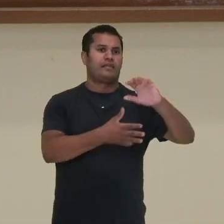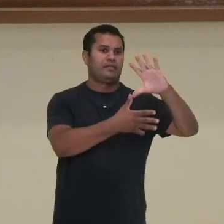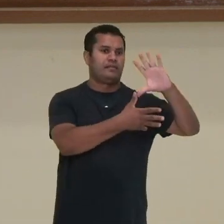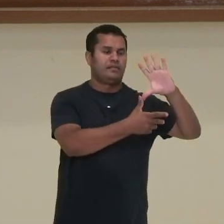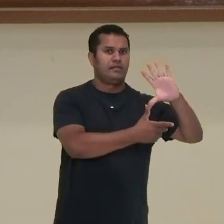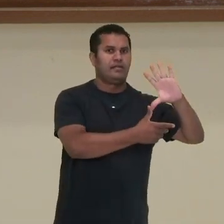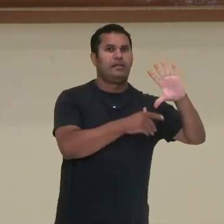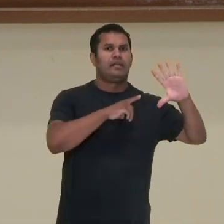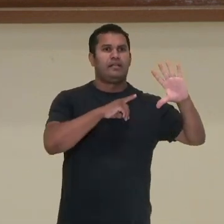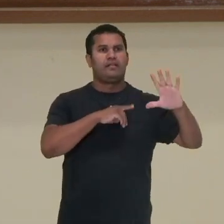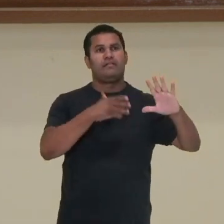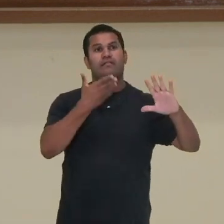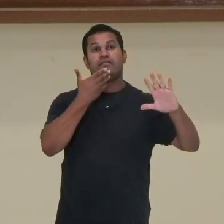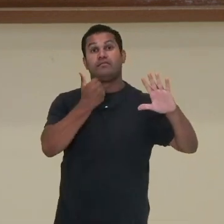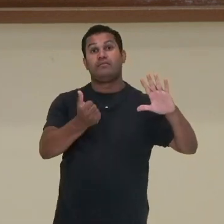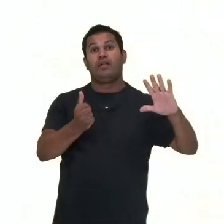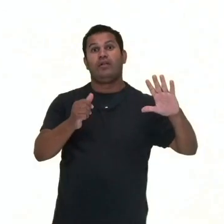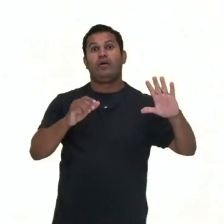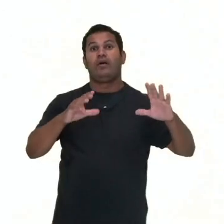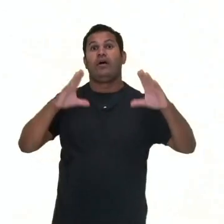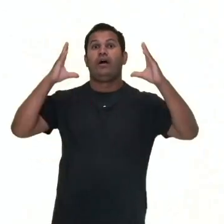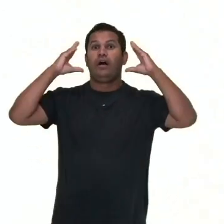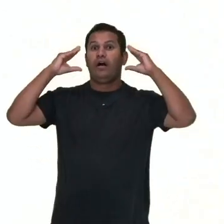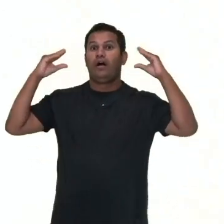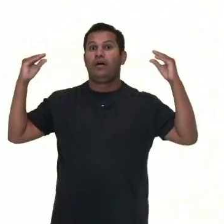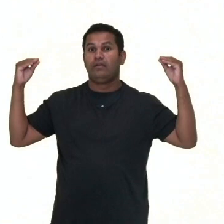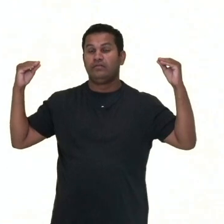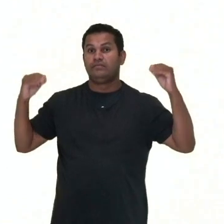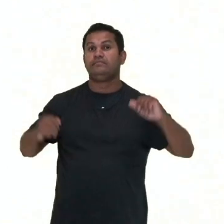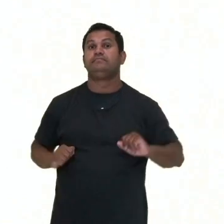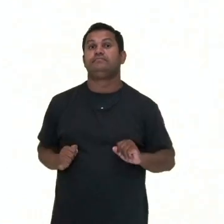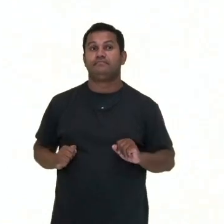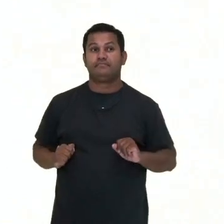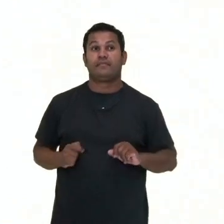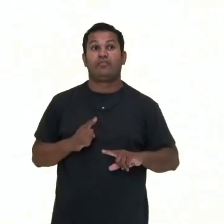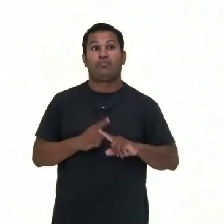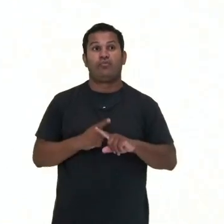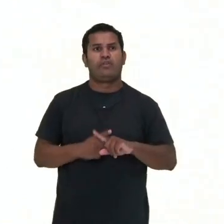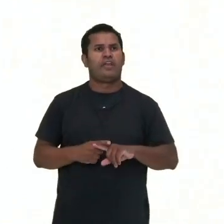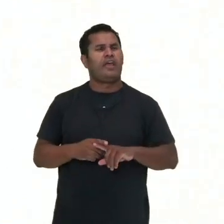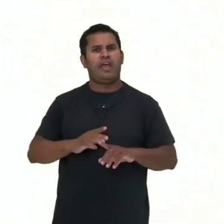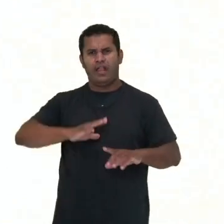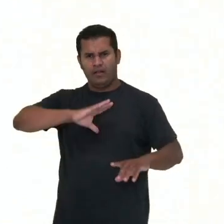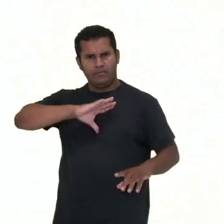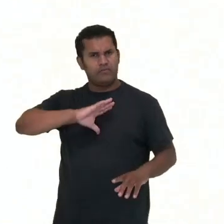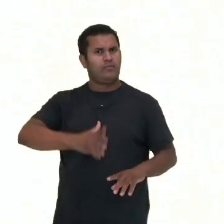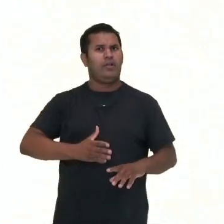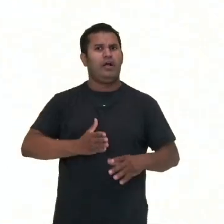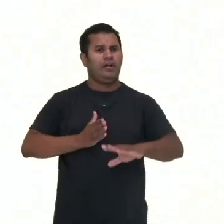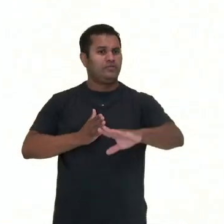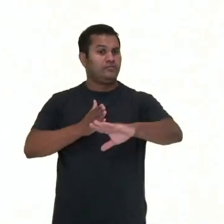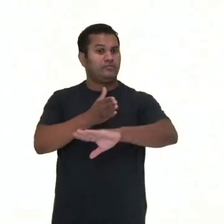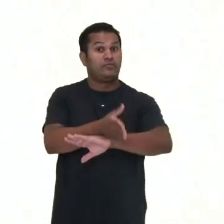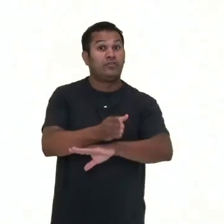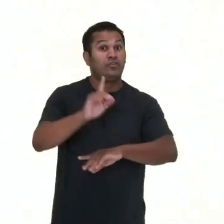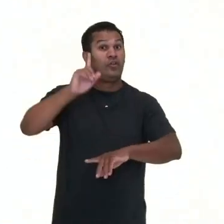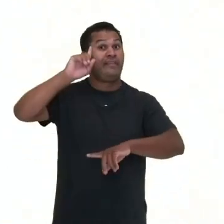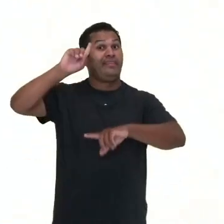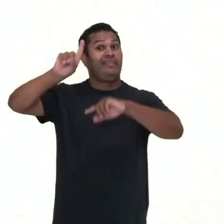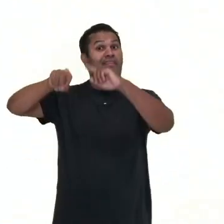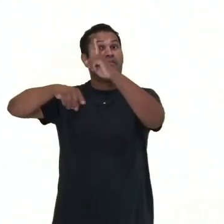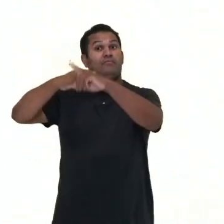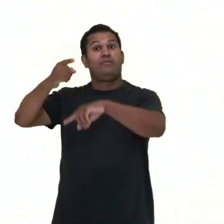outras monarquias? Porque a Holanda lançou-se às navegações só no final do século